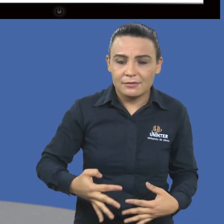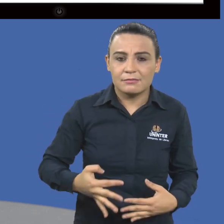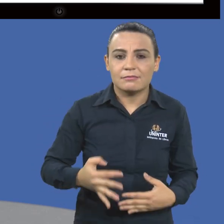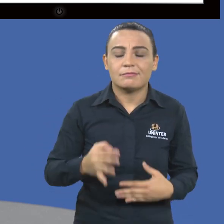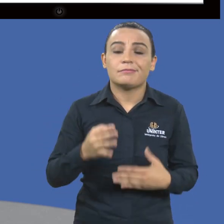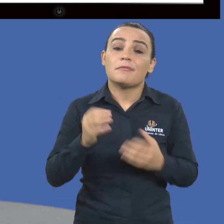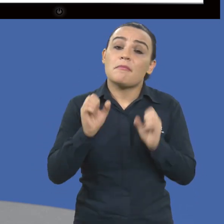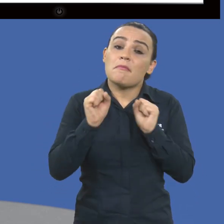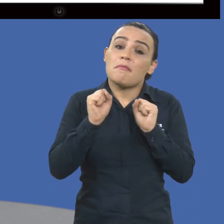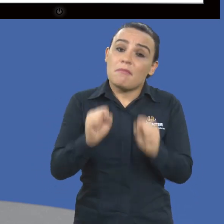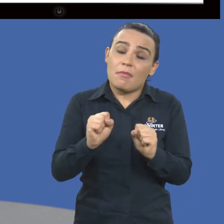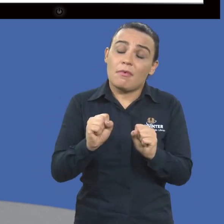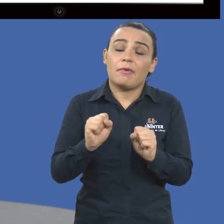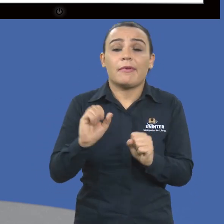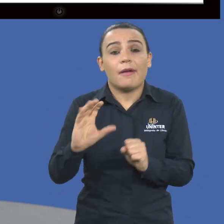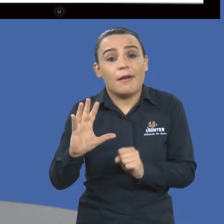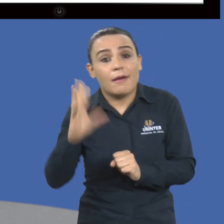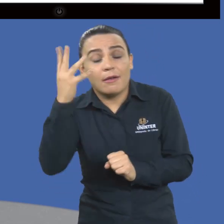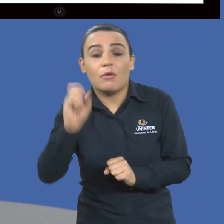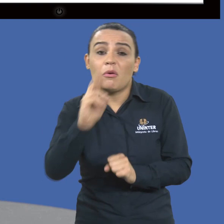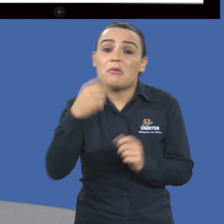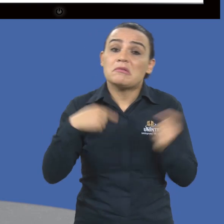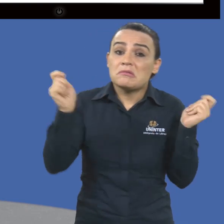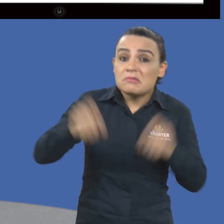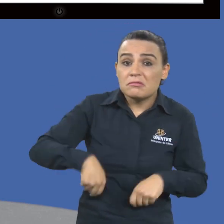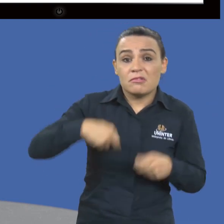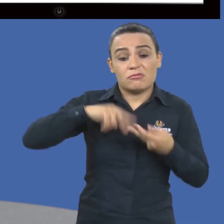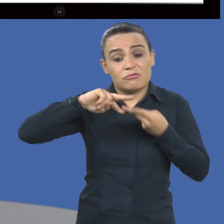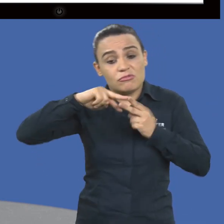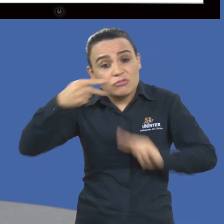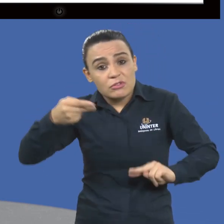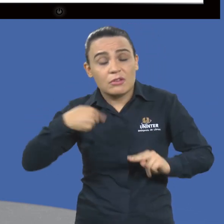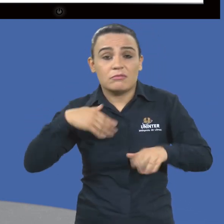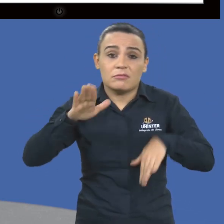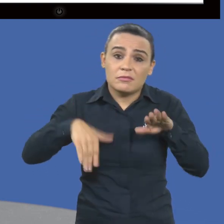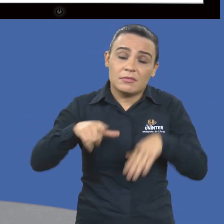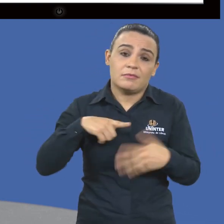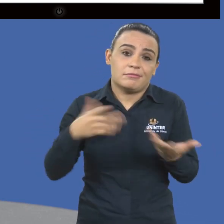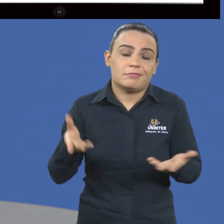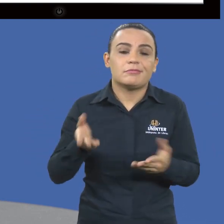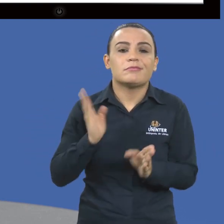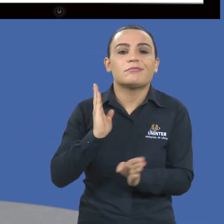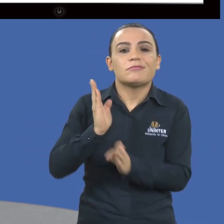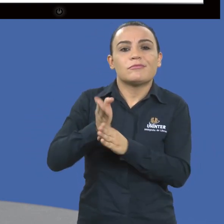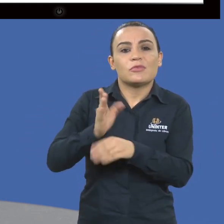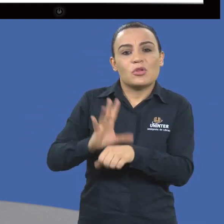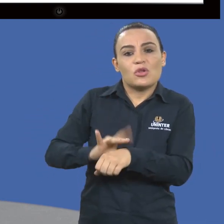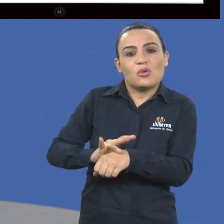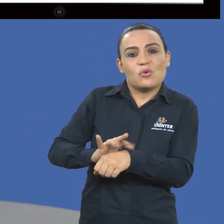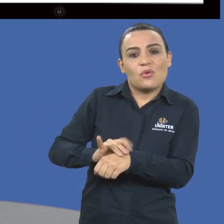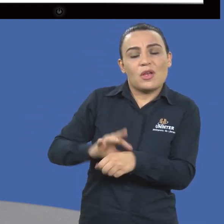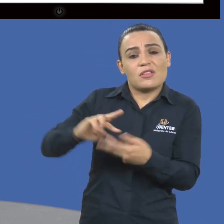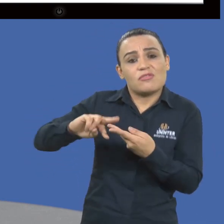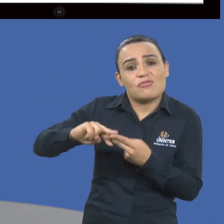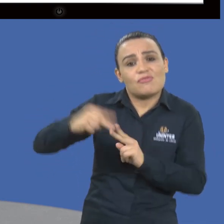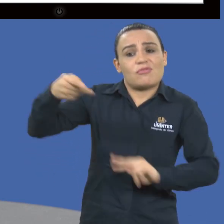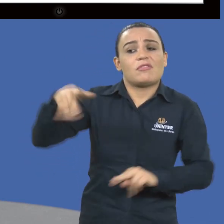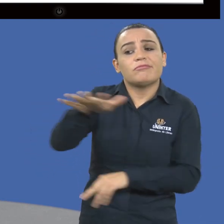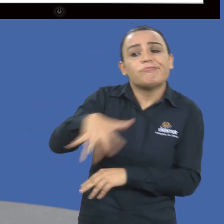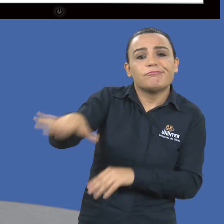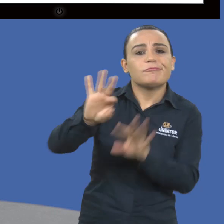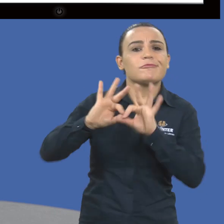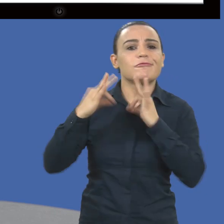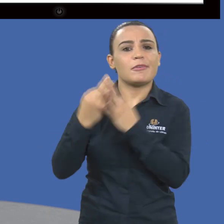como nós falamos, associados com a ocorrência ou possibilidade de ocorrência de uma doença genética